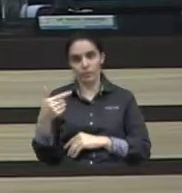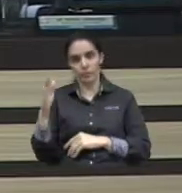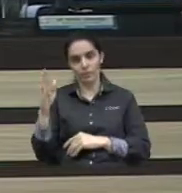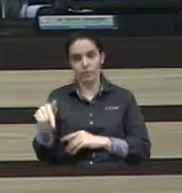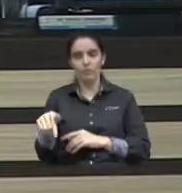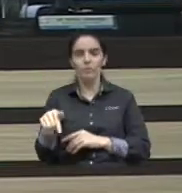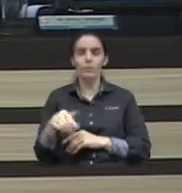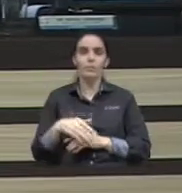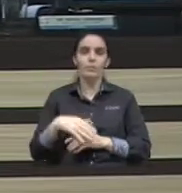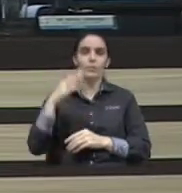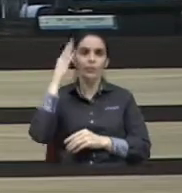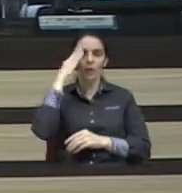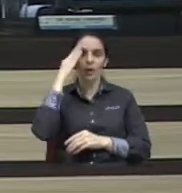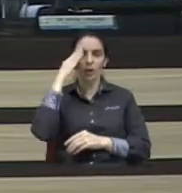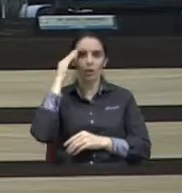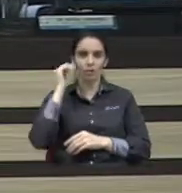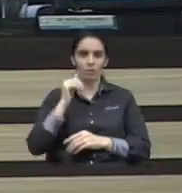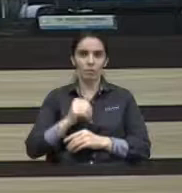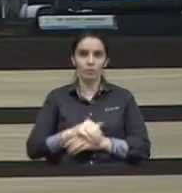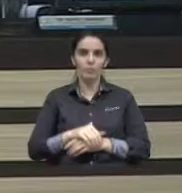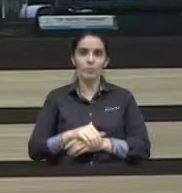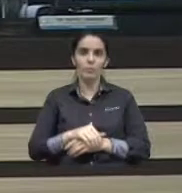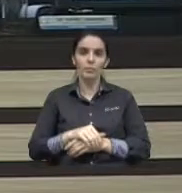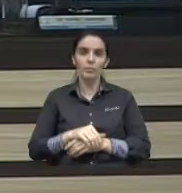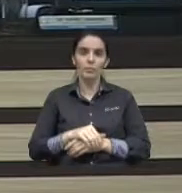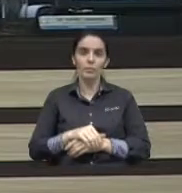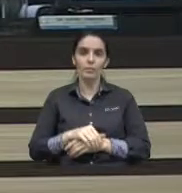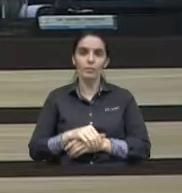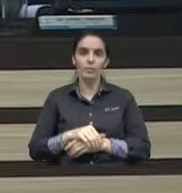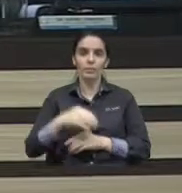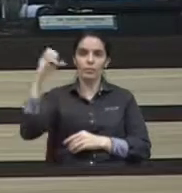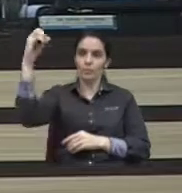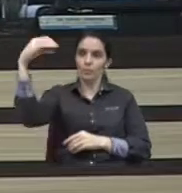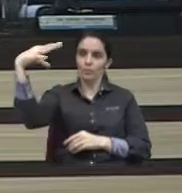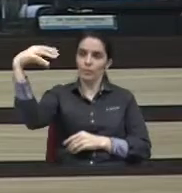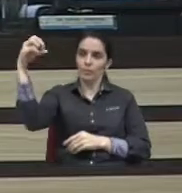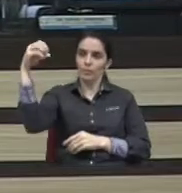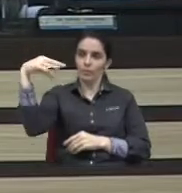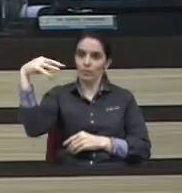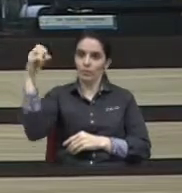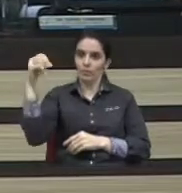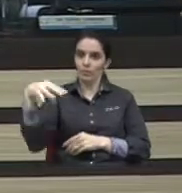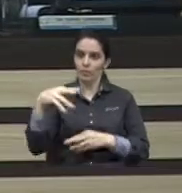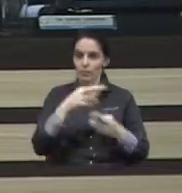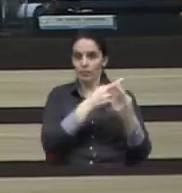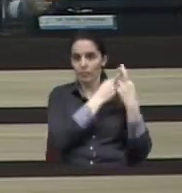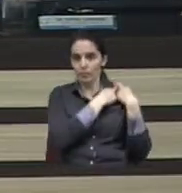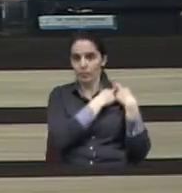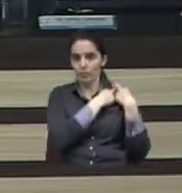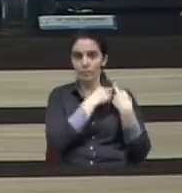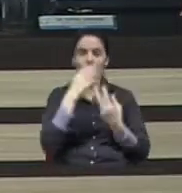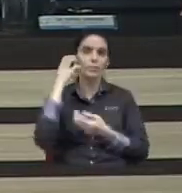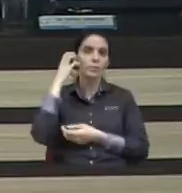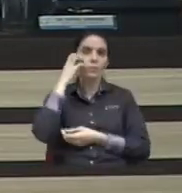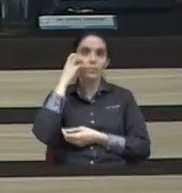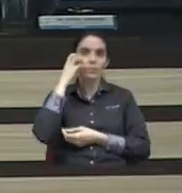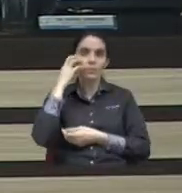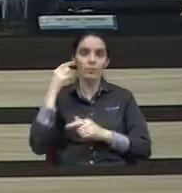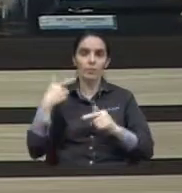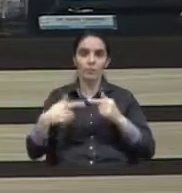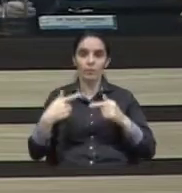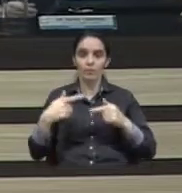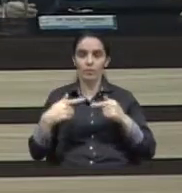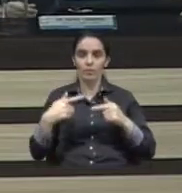702/2017, que requer informações ao Poder Executivo sobre o déficit de semáforos de Limeira. Vereador Marcelo Rossi. Em